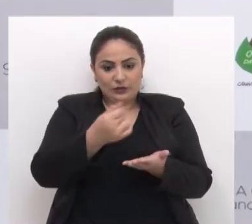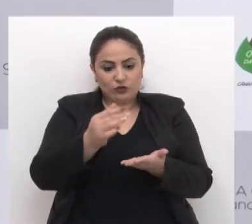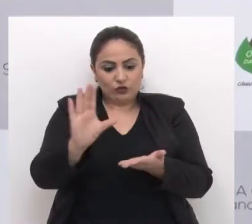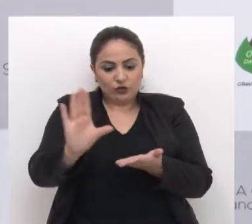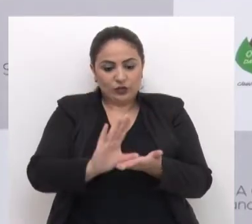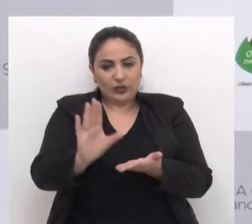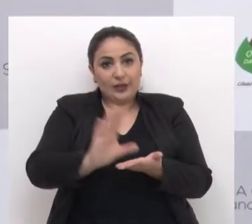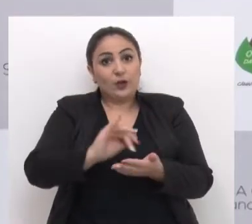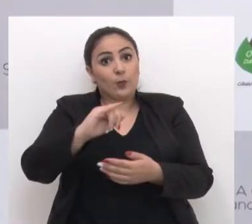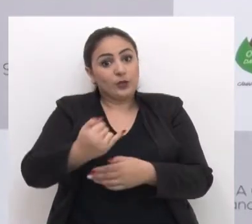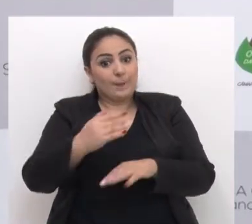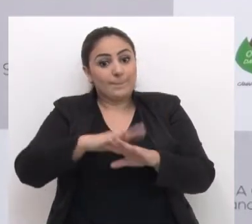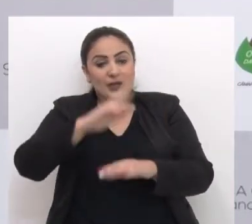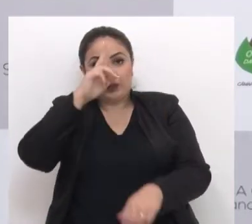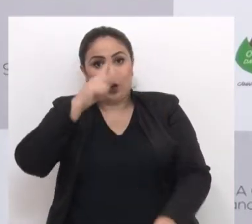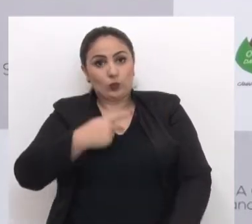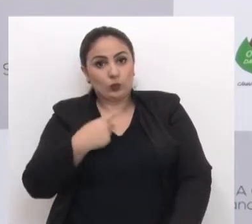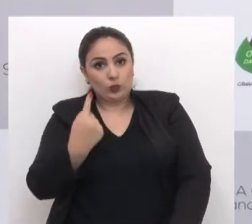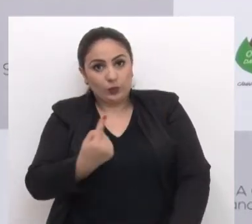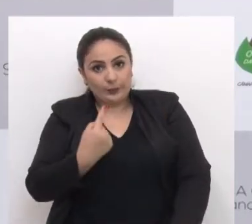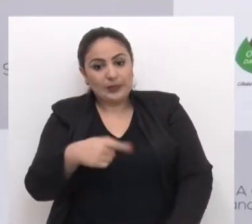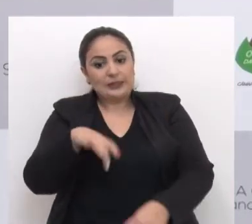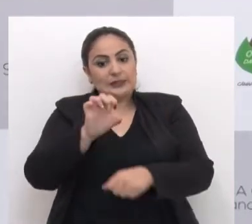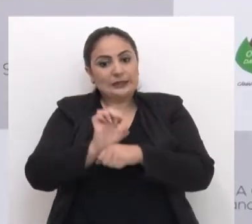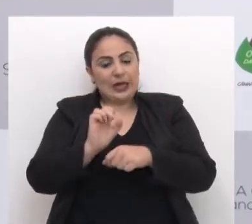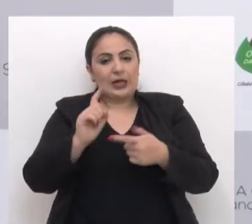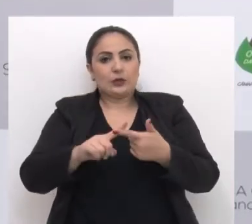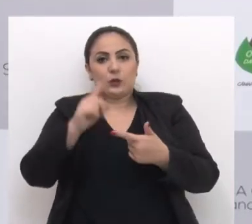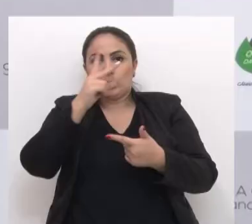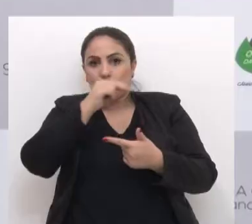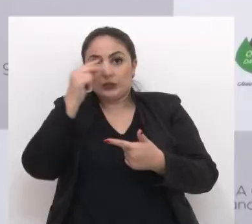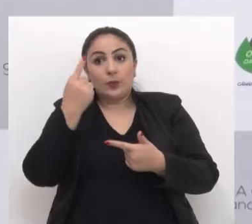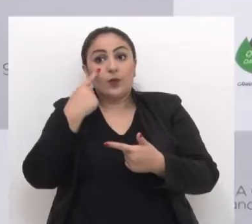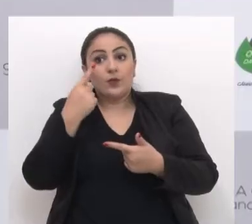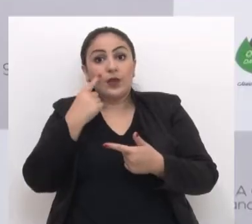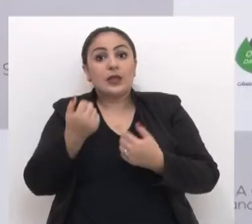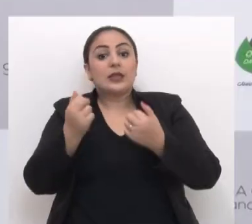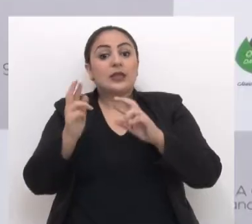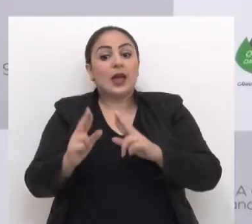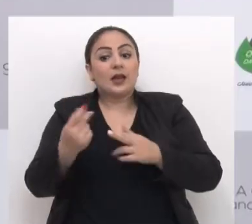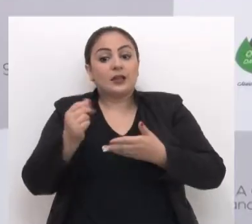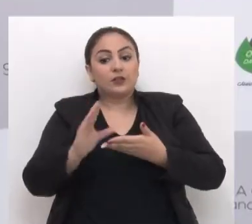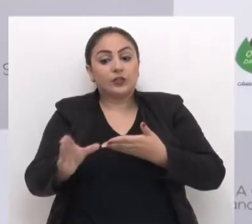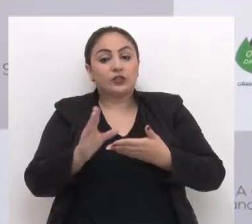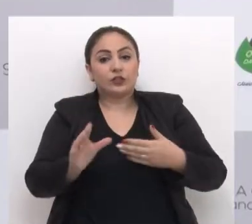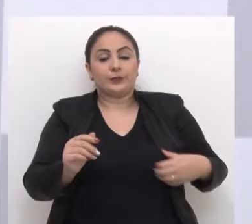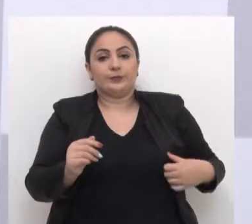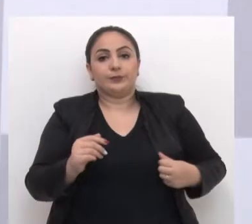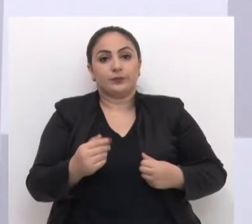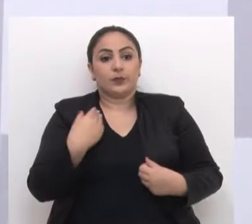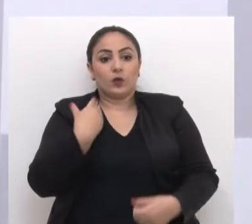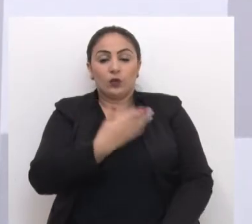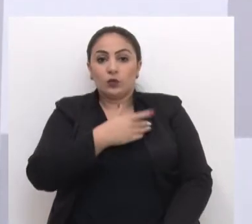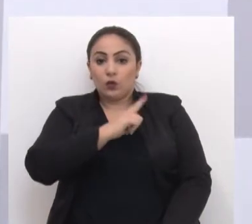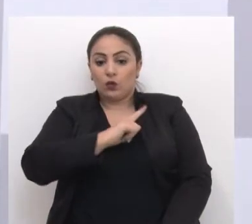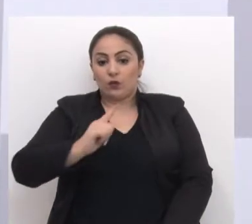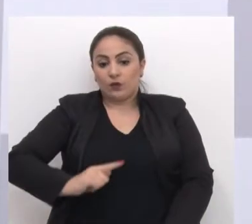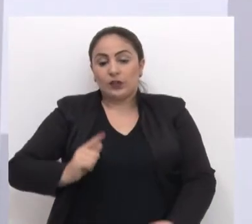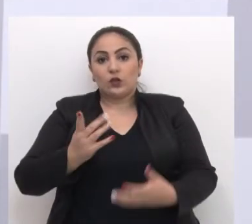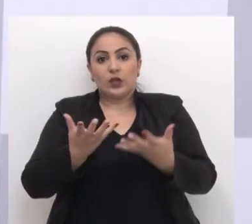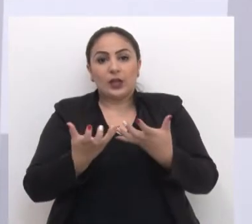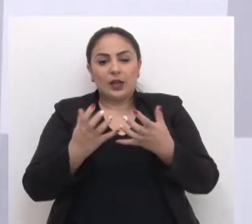e oportunizar mais autonomia para estados e municípios decidirem em que área investir. O governo